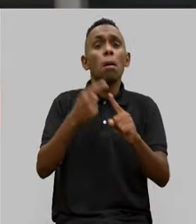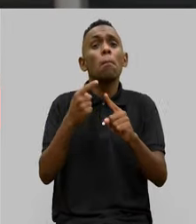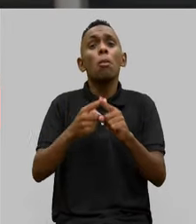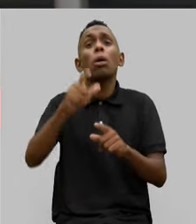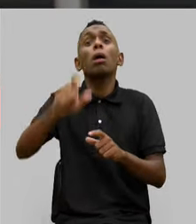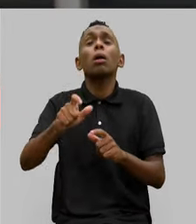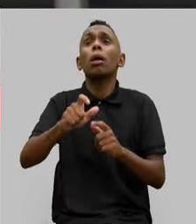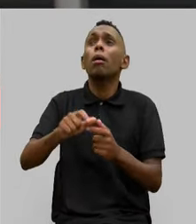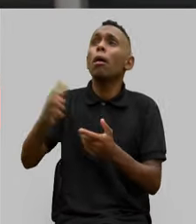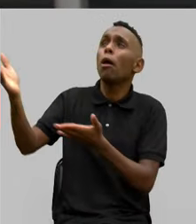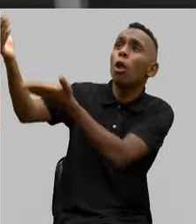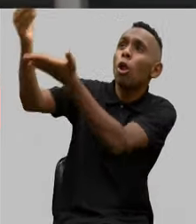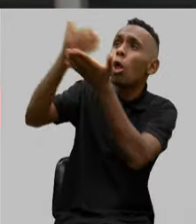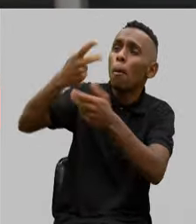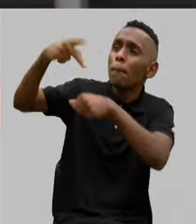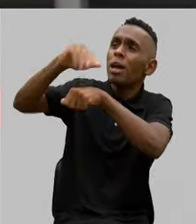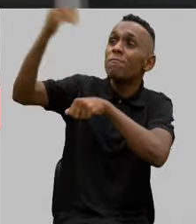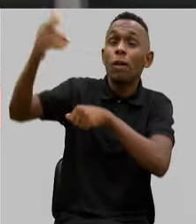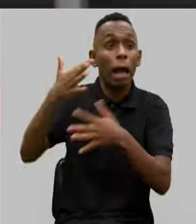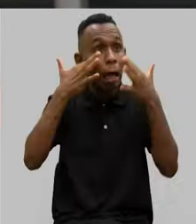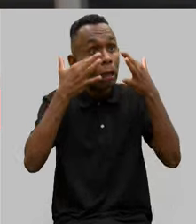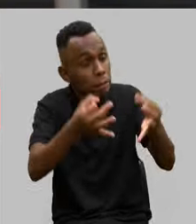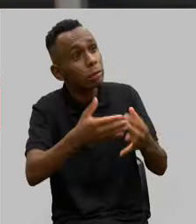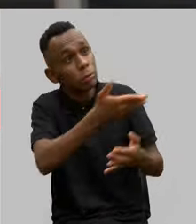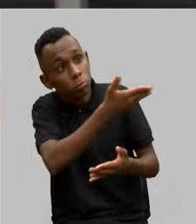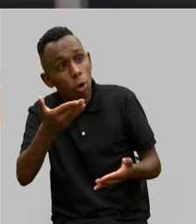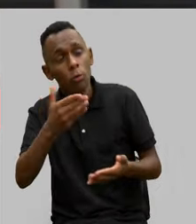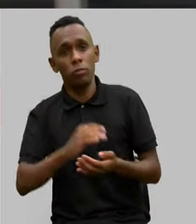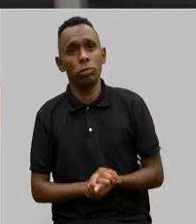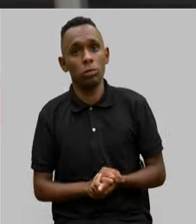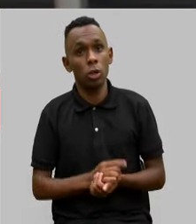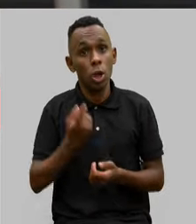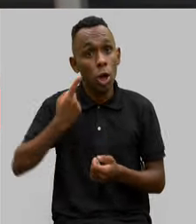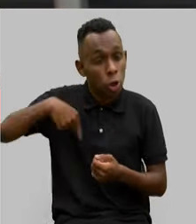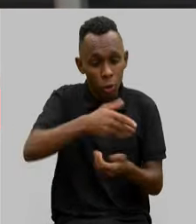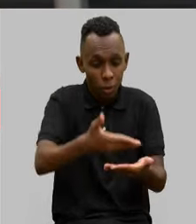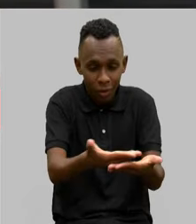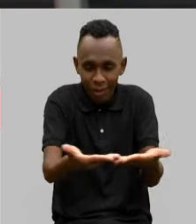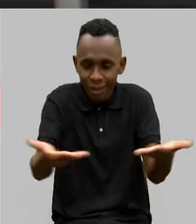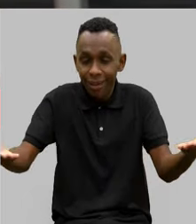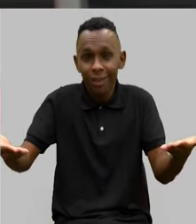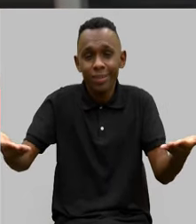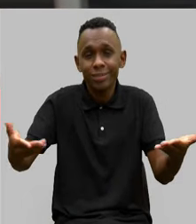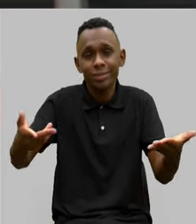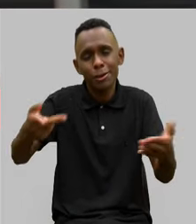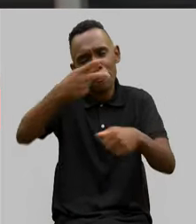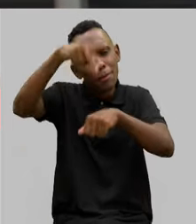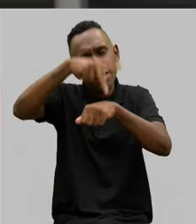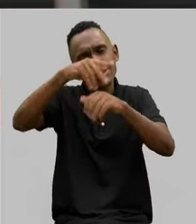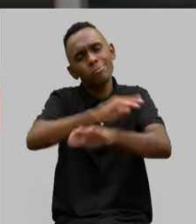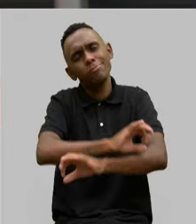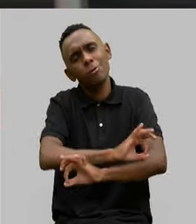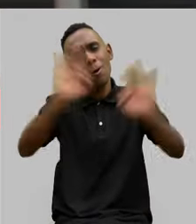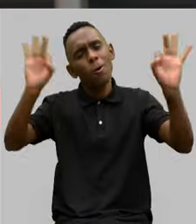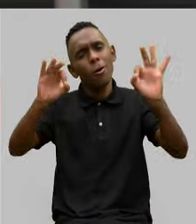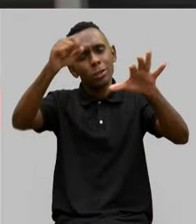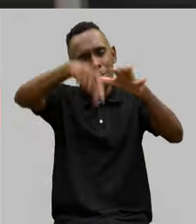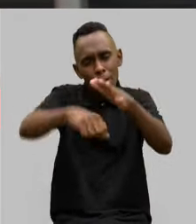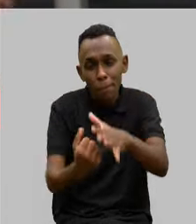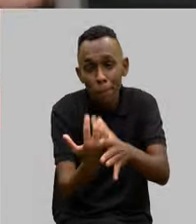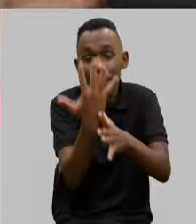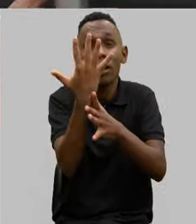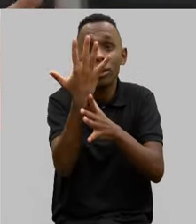importar presta atenção parlamentar a nossa terra é perfeita para plantar a